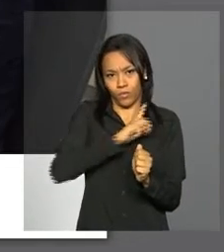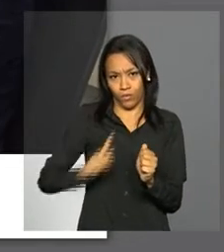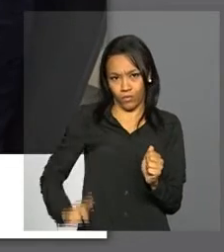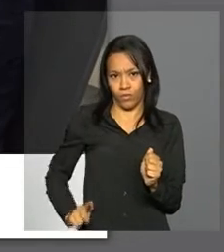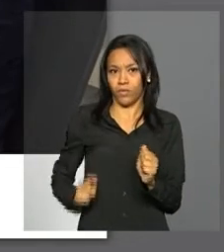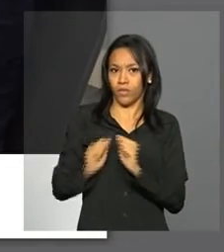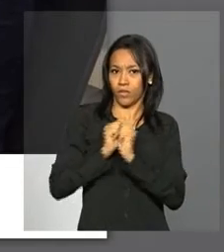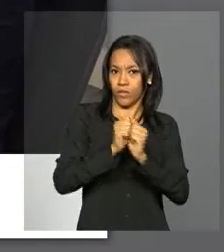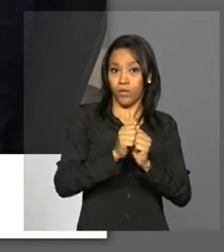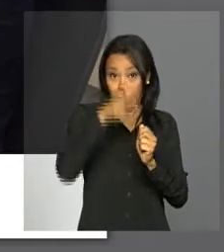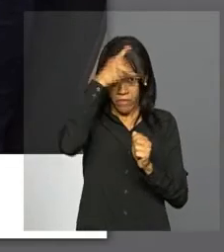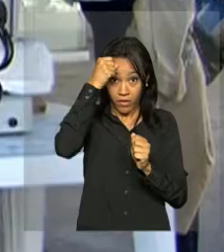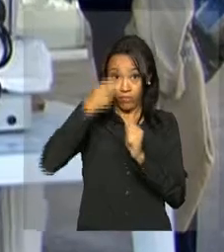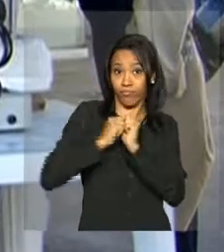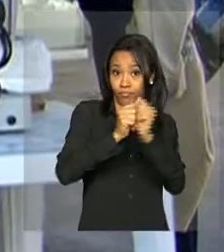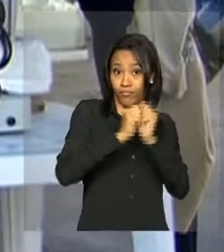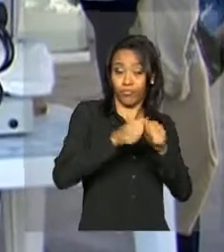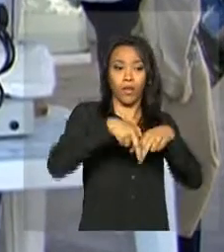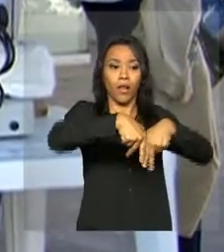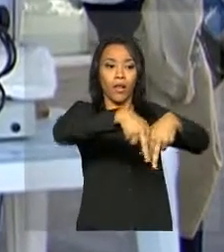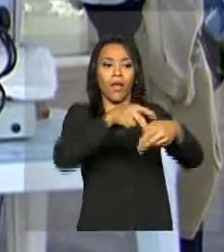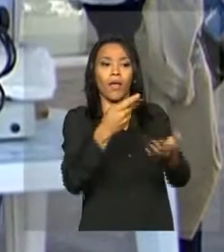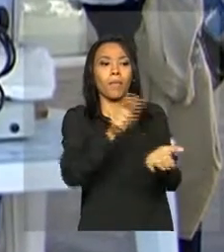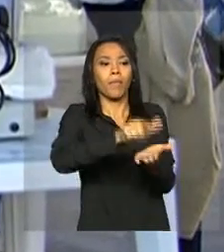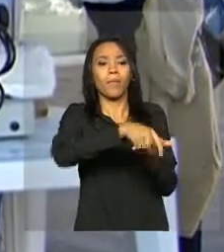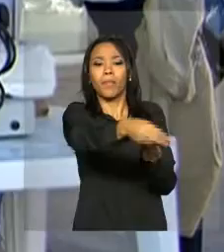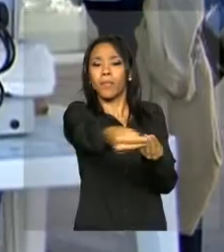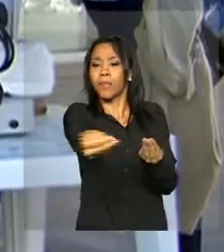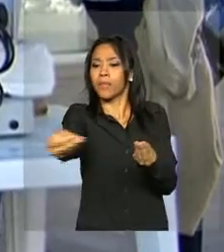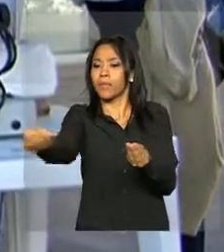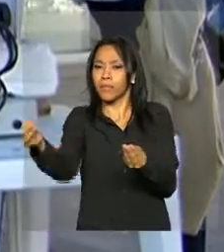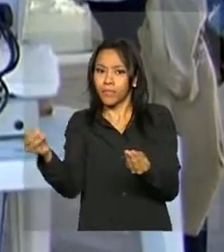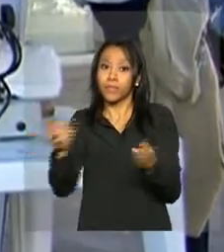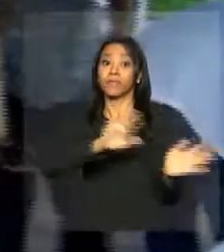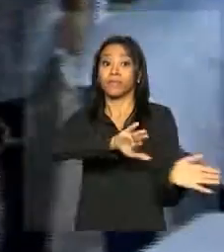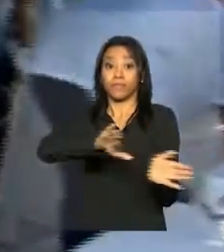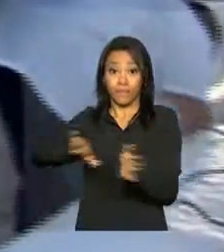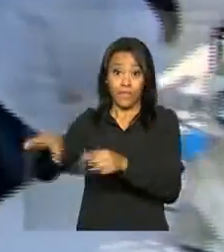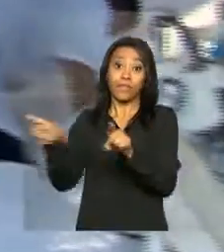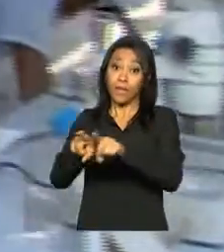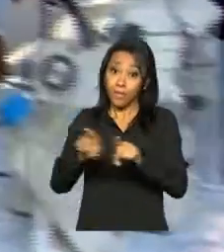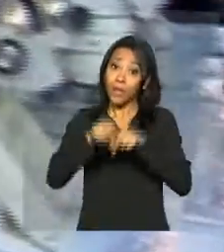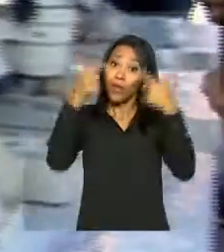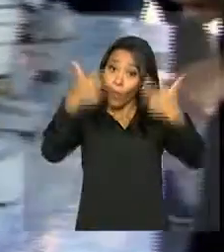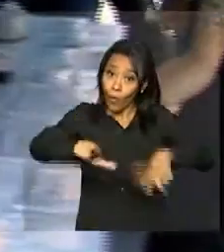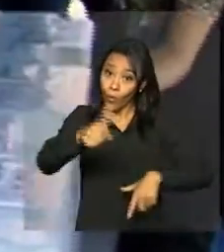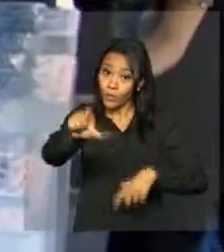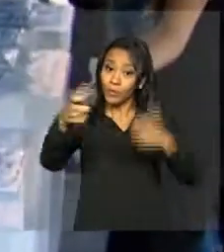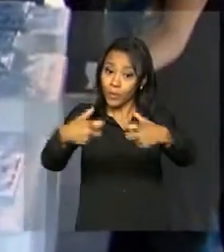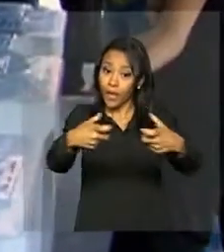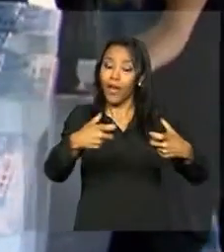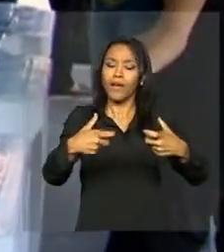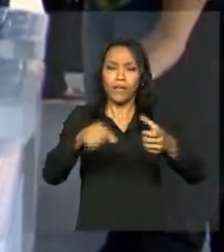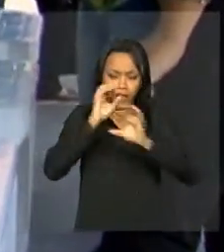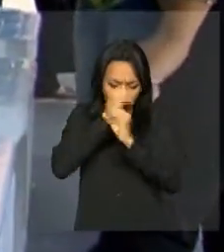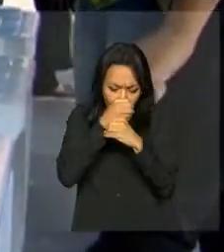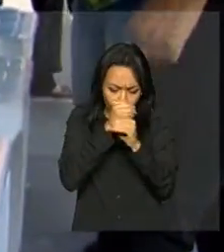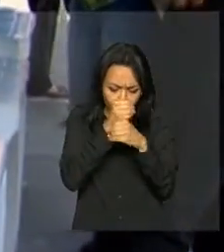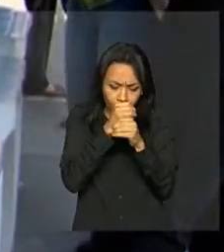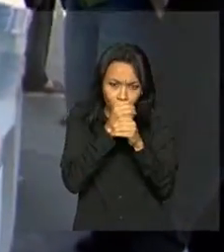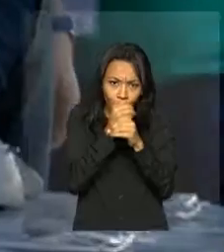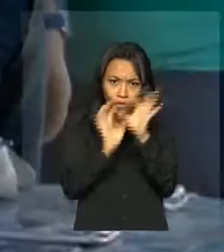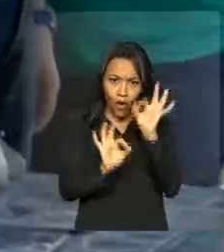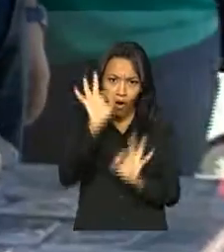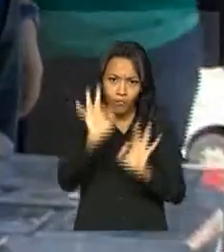e distribuiu panfletos no município de duque de caxias na baixada fluminense foi montado um laboratório para ensinar aos moradores